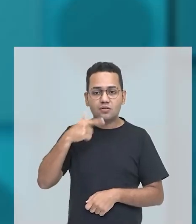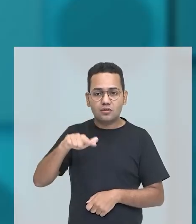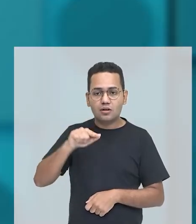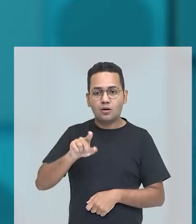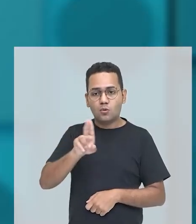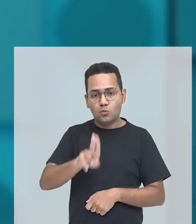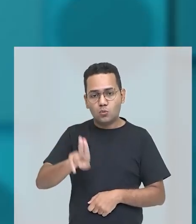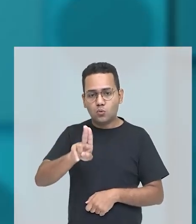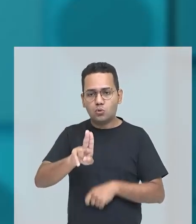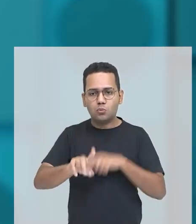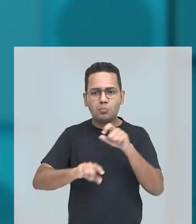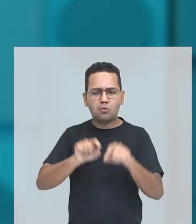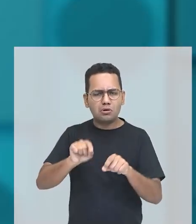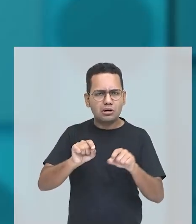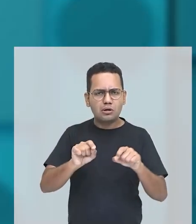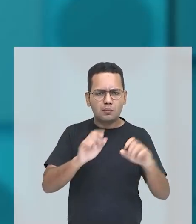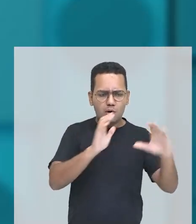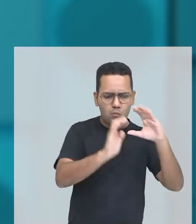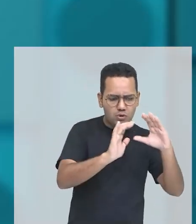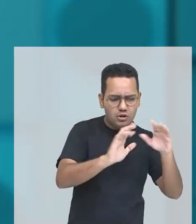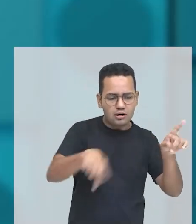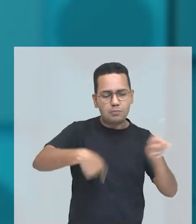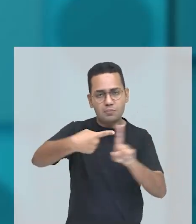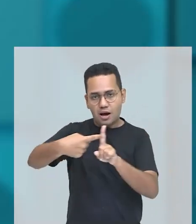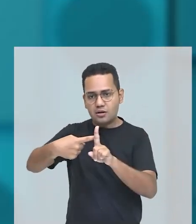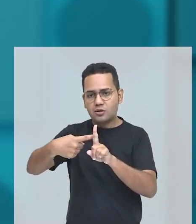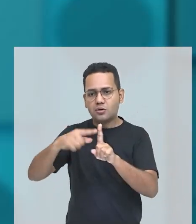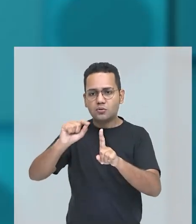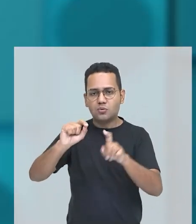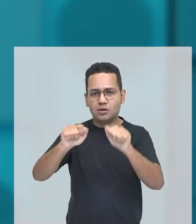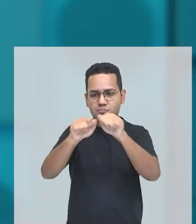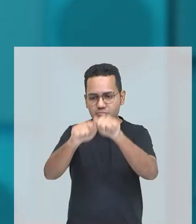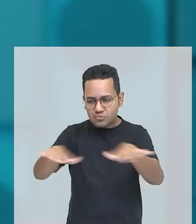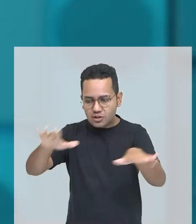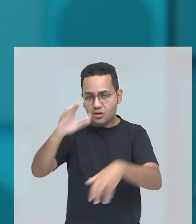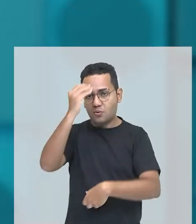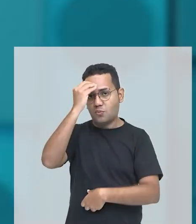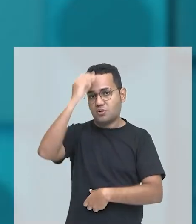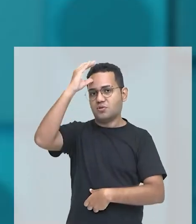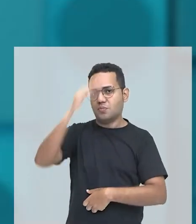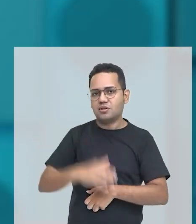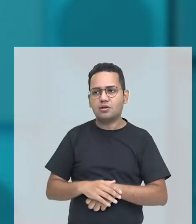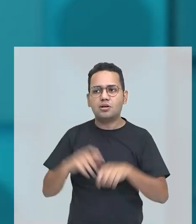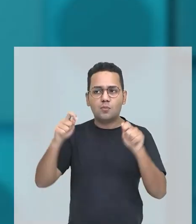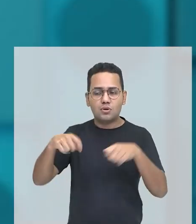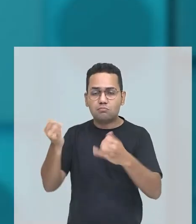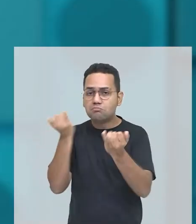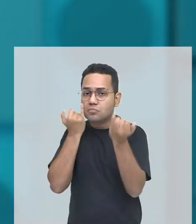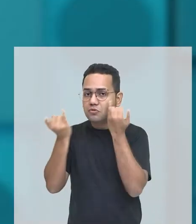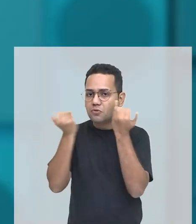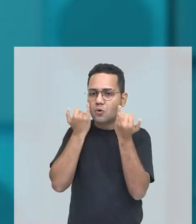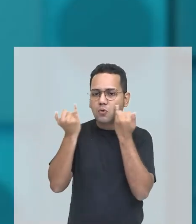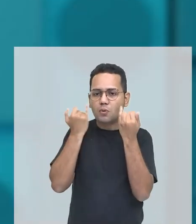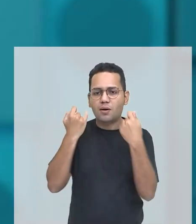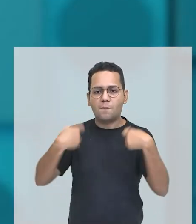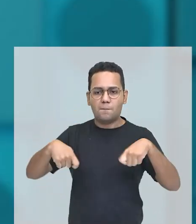aí não só para se comunicar, mas também para exportar conhecimento. Para a gente acessar esse conhecimento, a